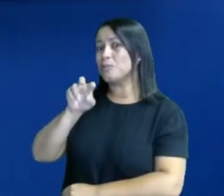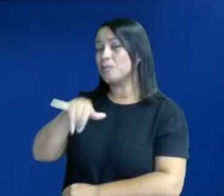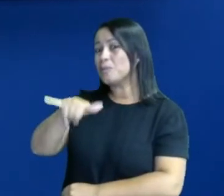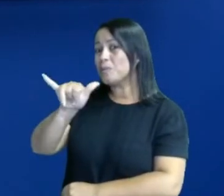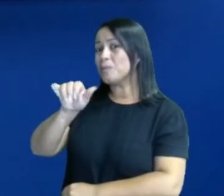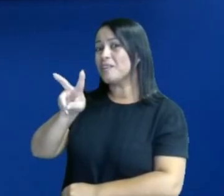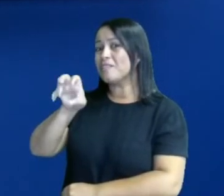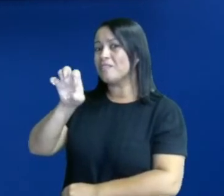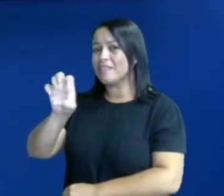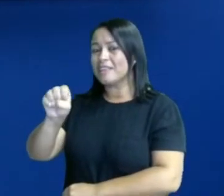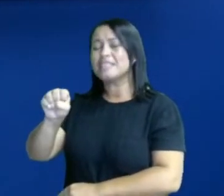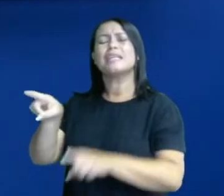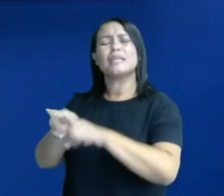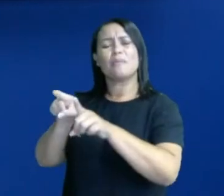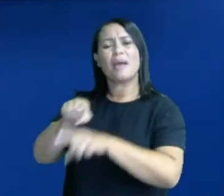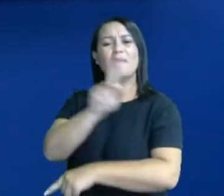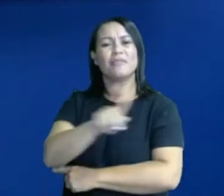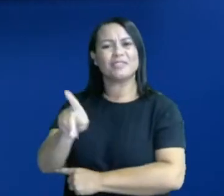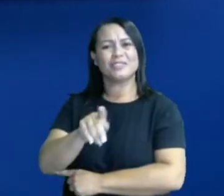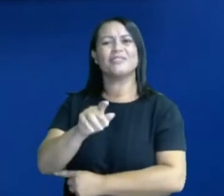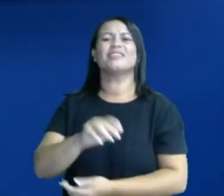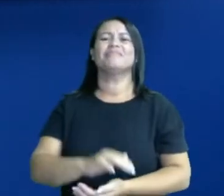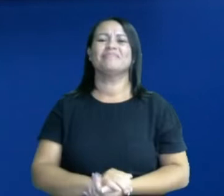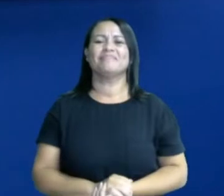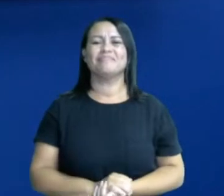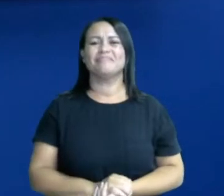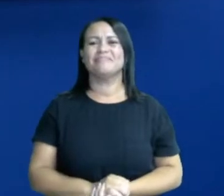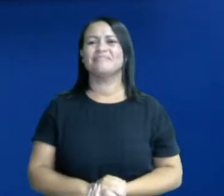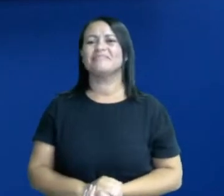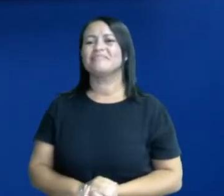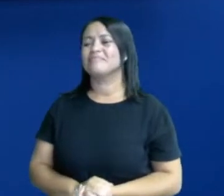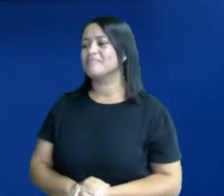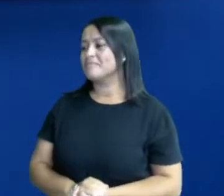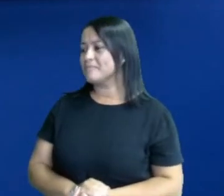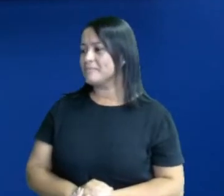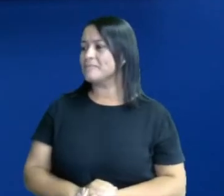Josilma Cristina, também do 4º ano.